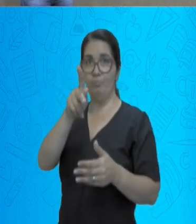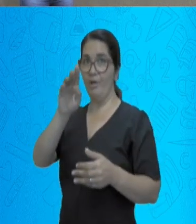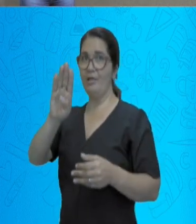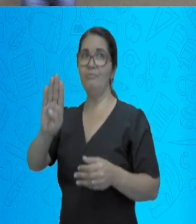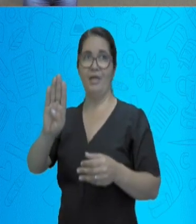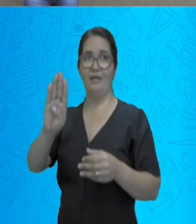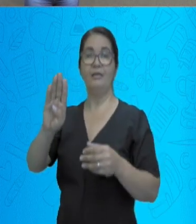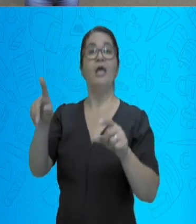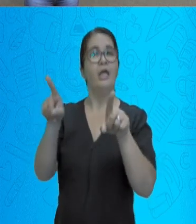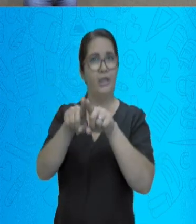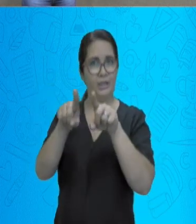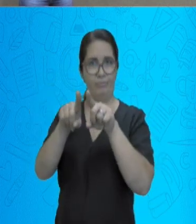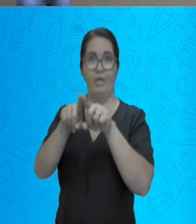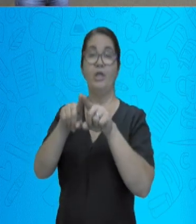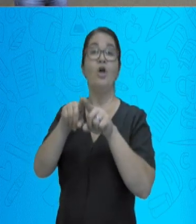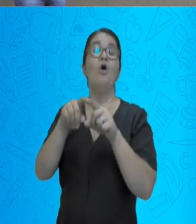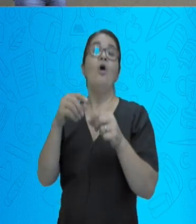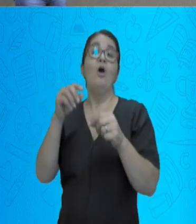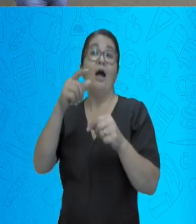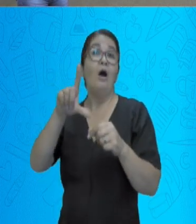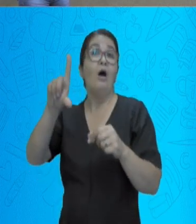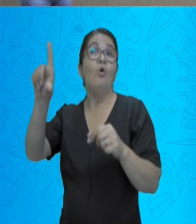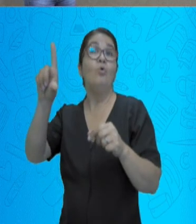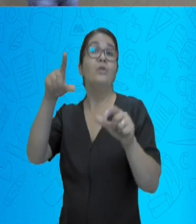outras consoantes.